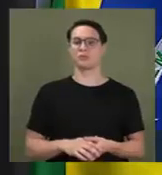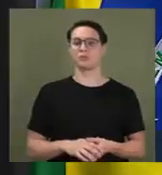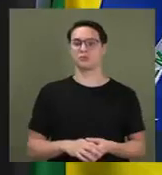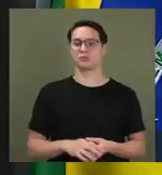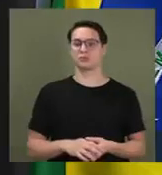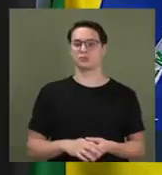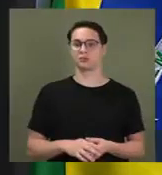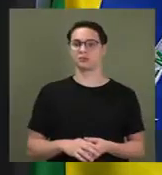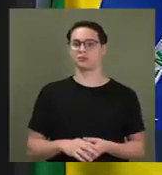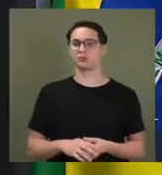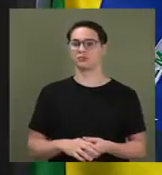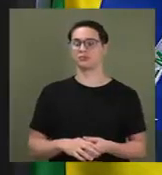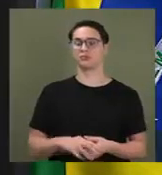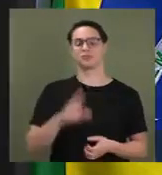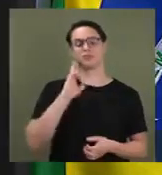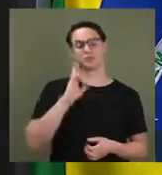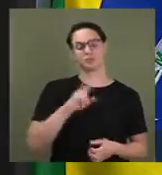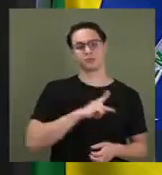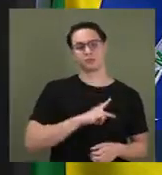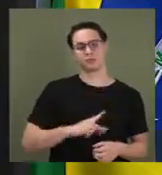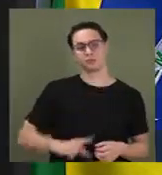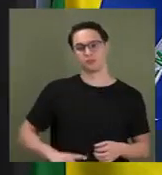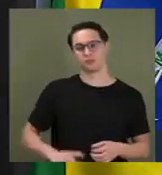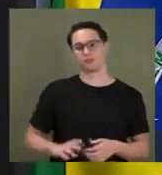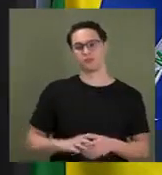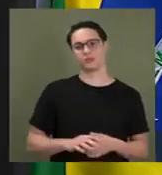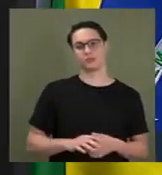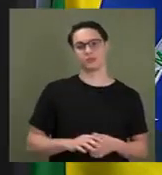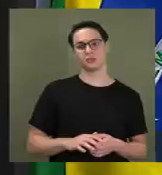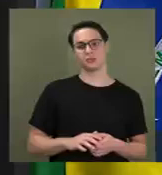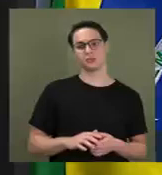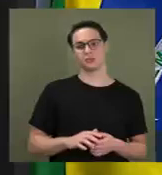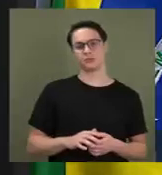Senhor presidente, e agora